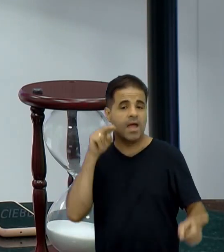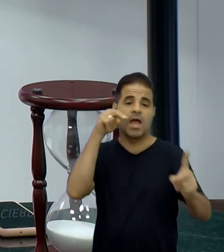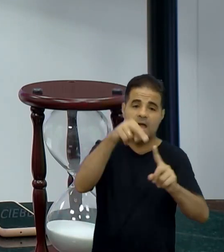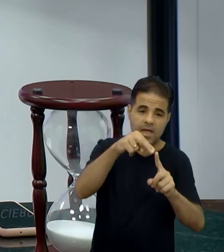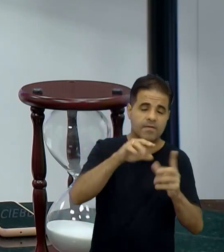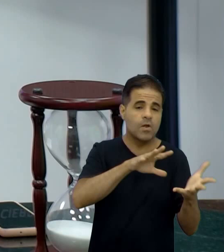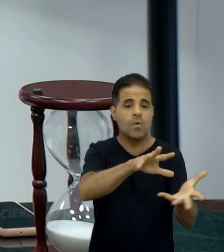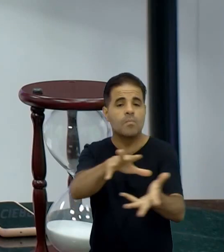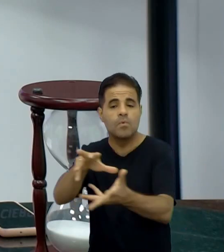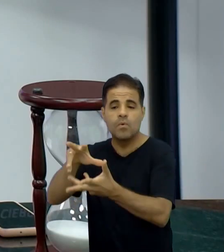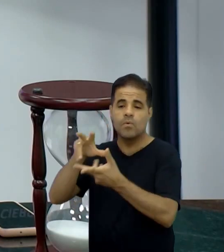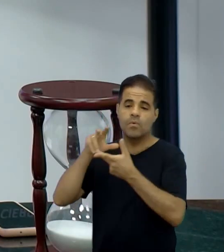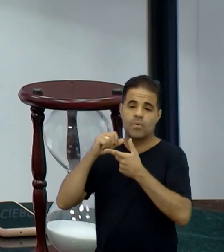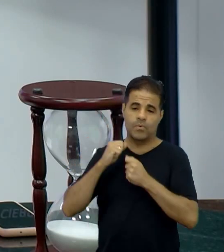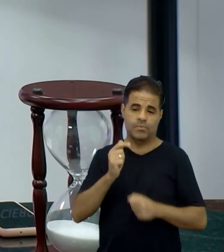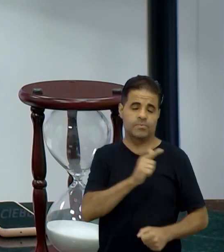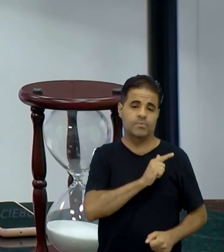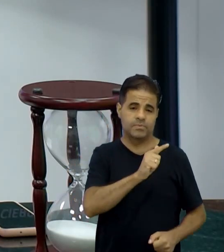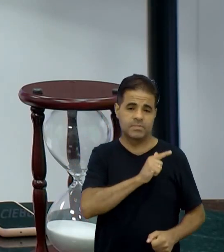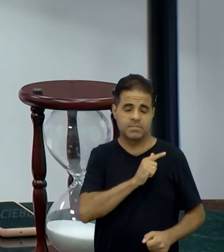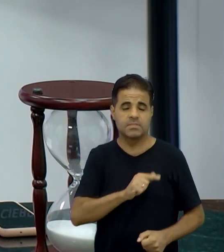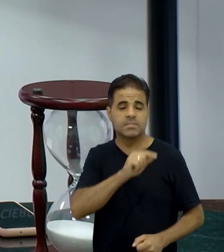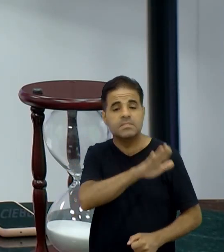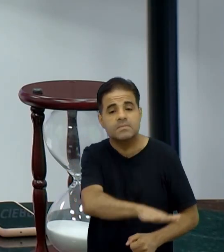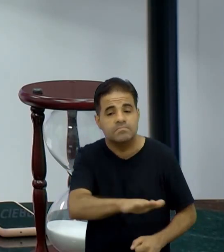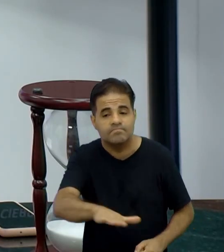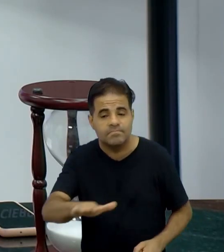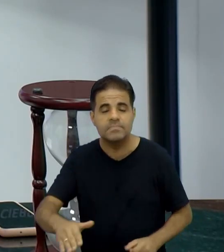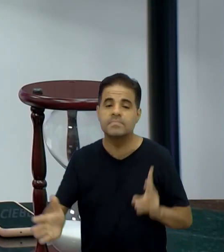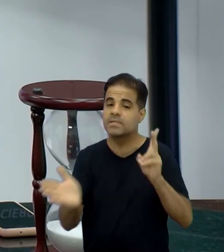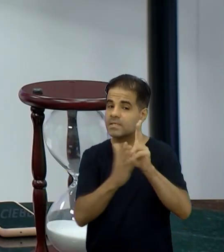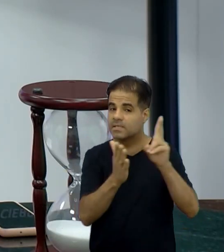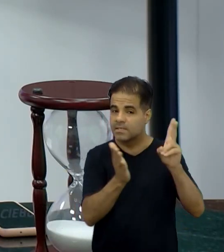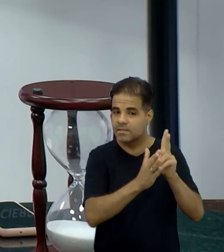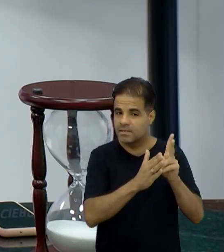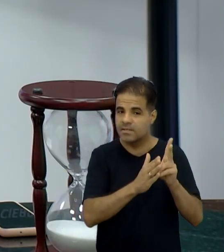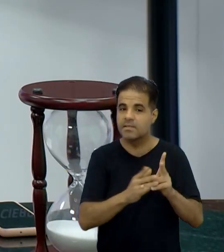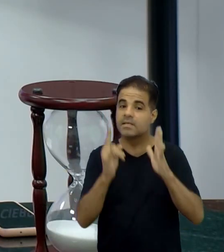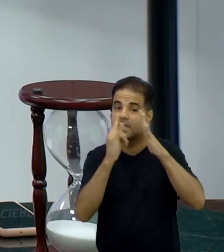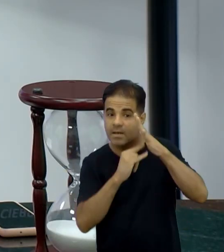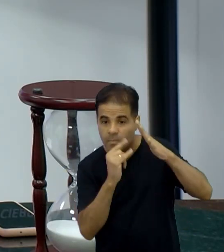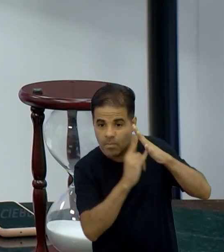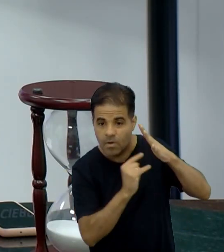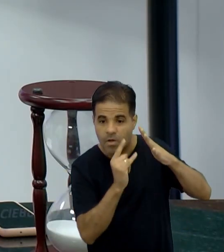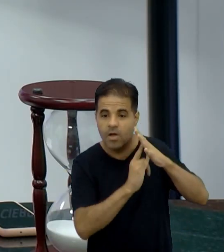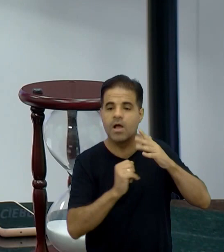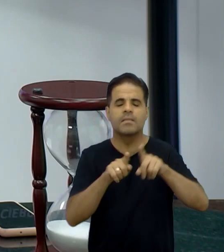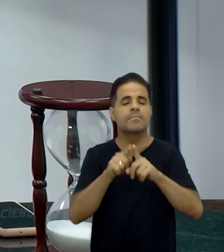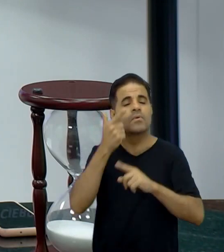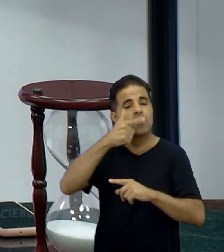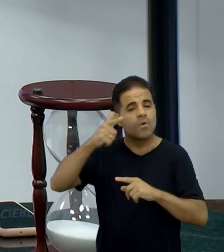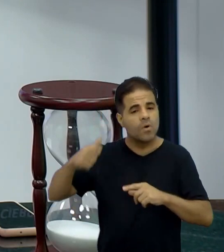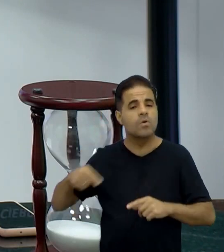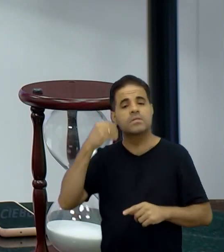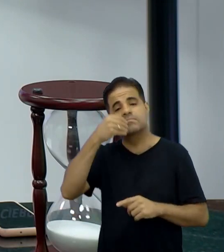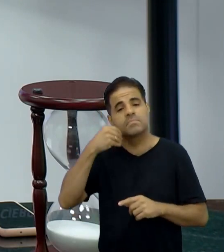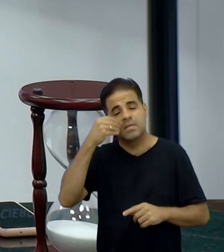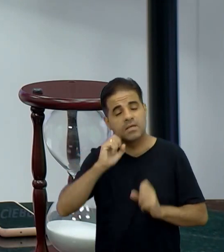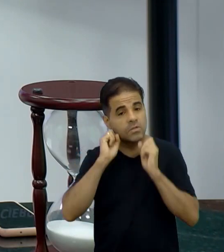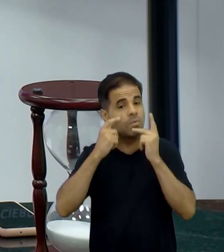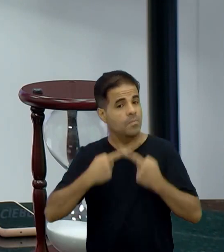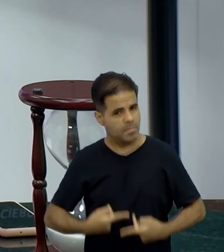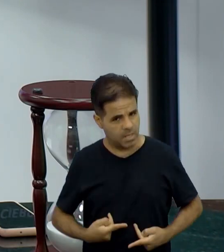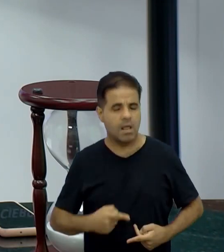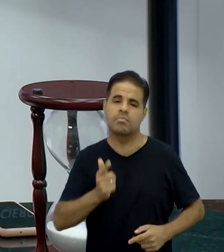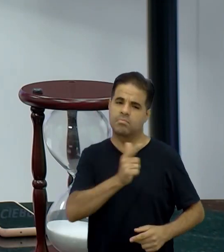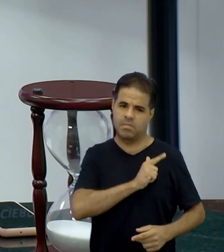ao mundo dela, né? Porque existe a criança indígena, a criança quilombola, entre outras experiências humanas, né? Sim.